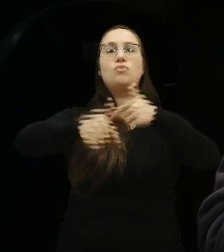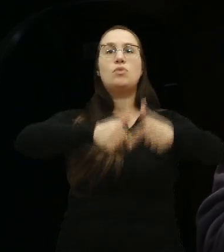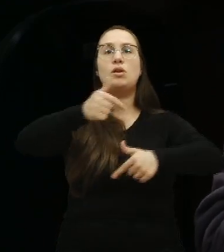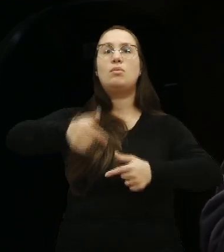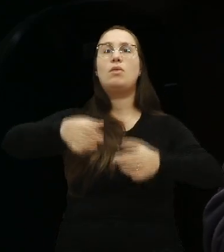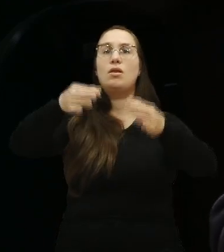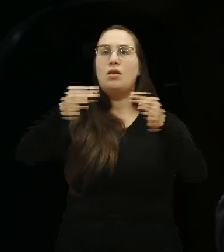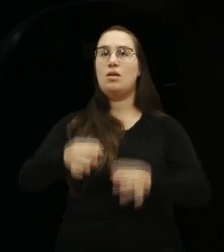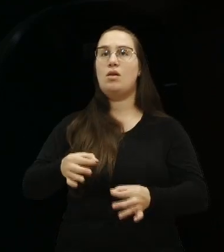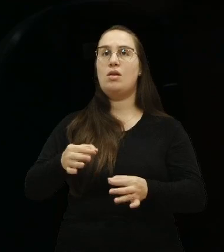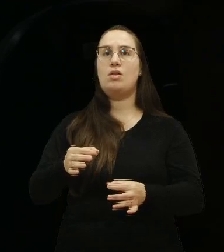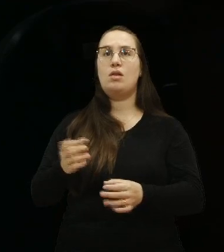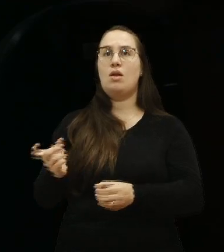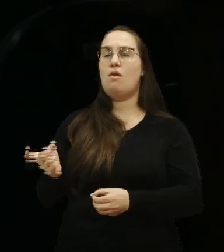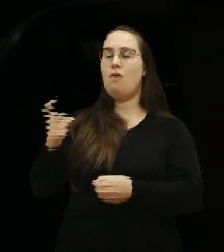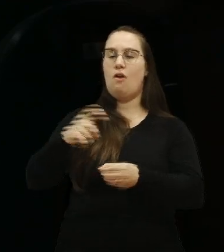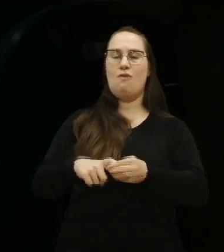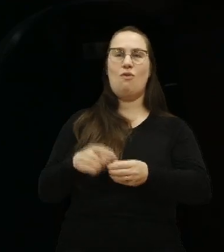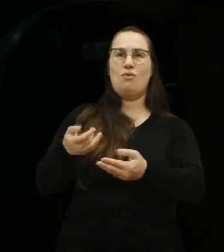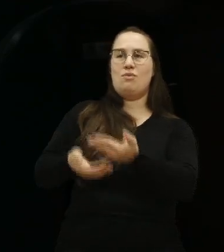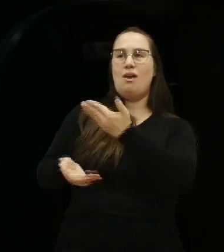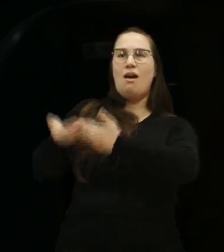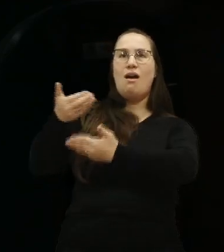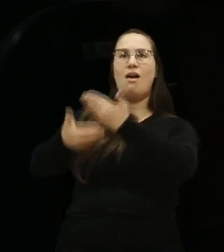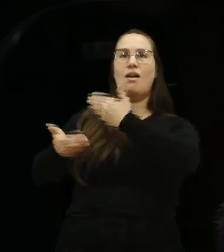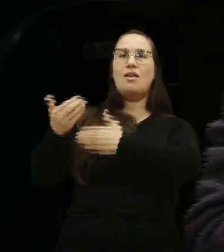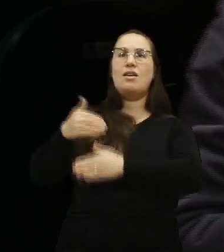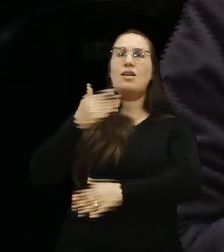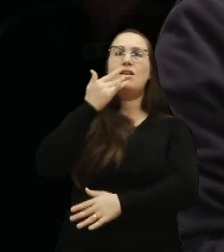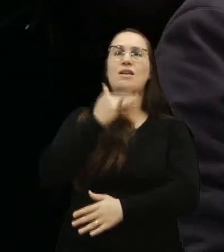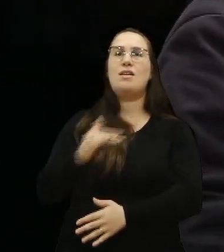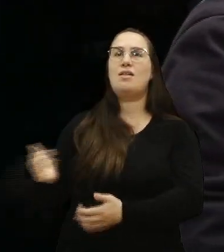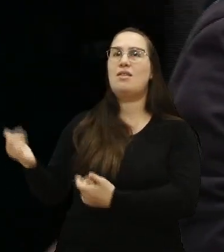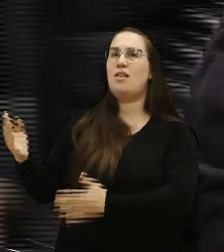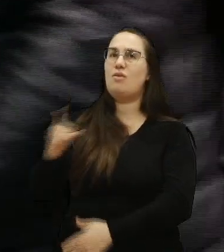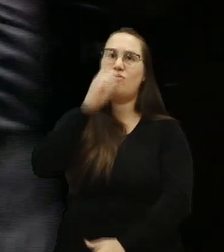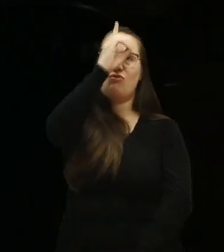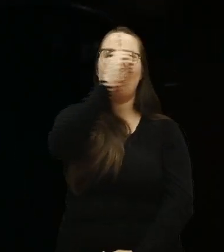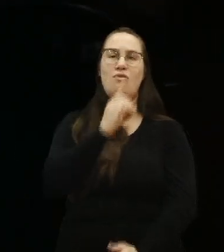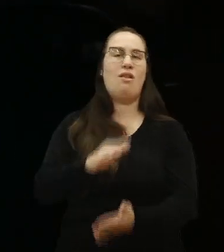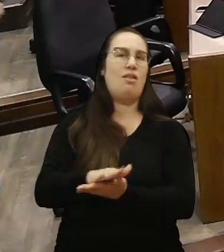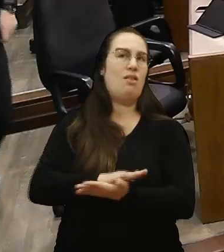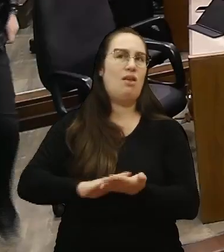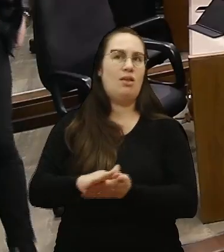e não voltar a um tempo onde criança e adolescente não tinha direito nenhum. Obrigado, senhor presidente.